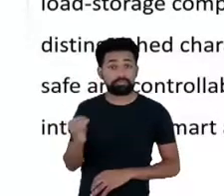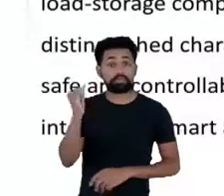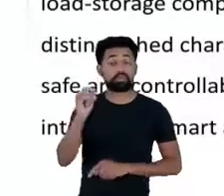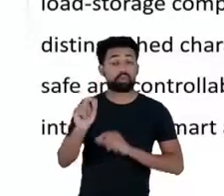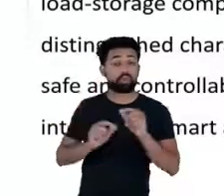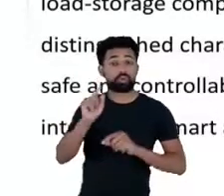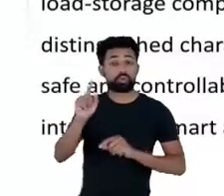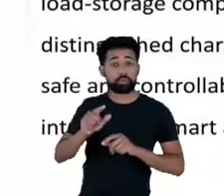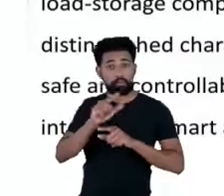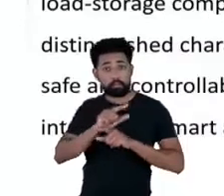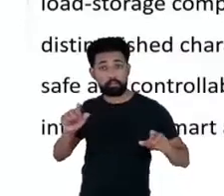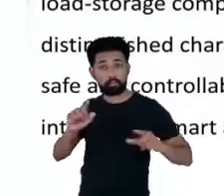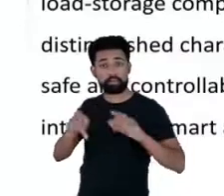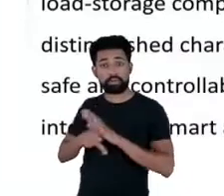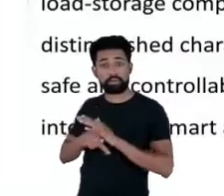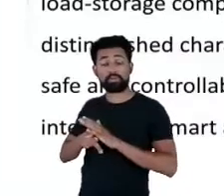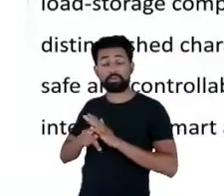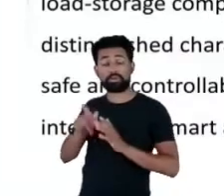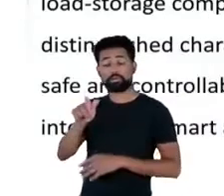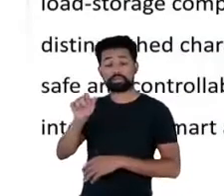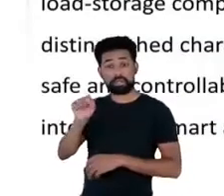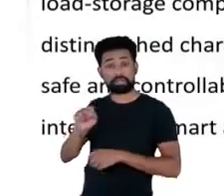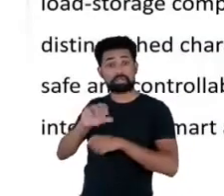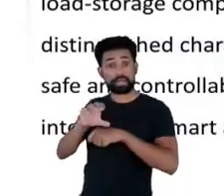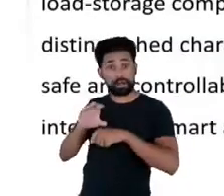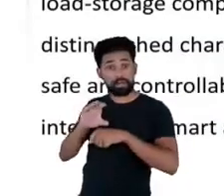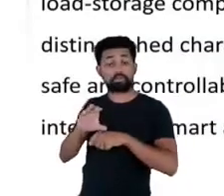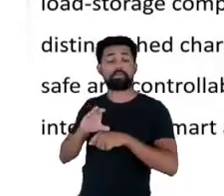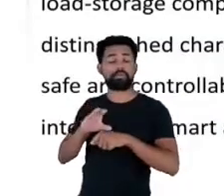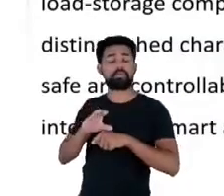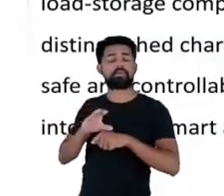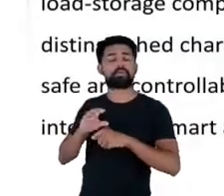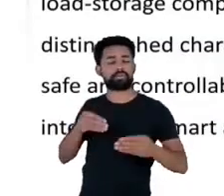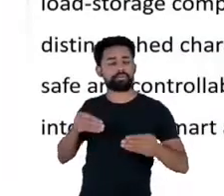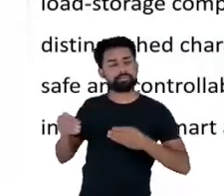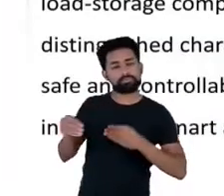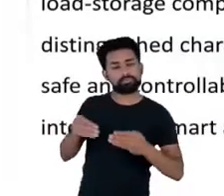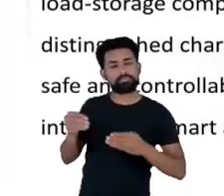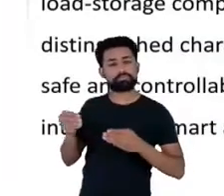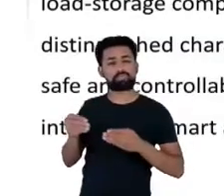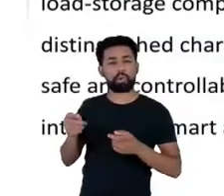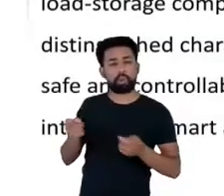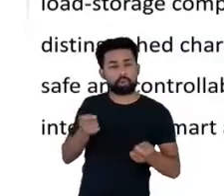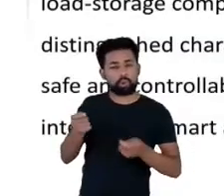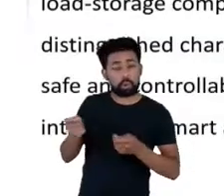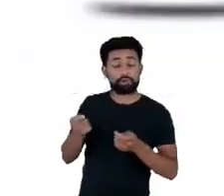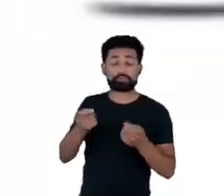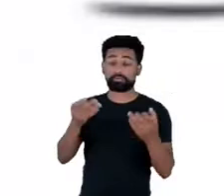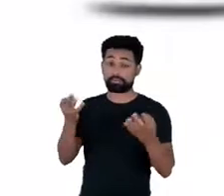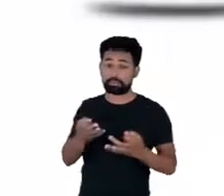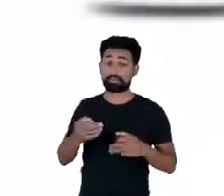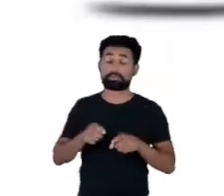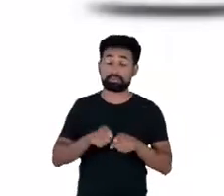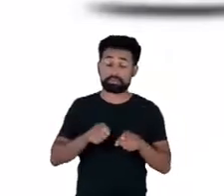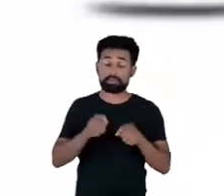baixo carbono, seguro, controlável, flexível e eficiente, e também aberto e